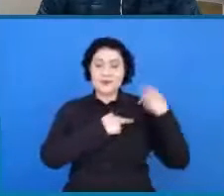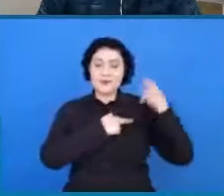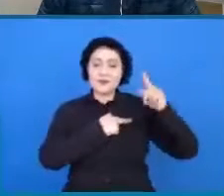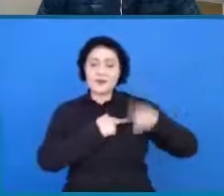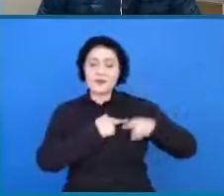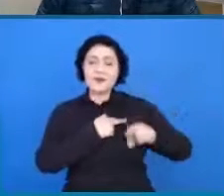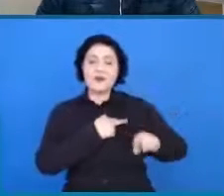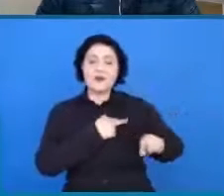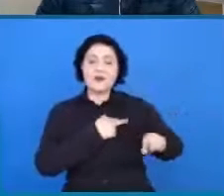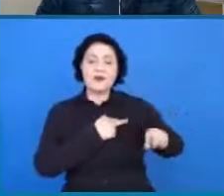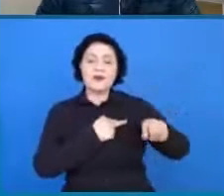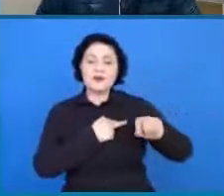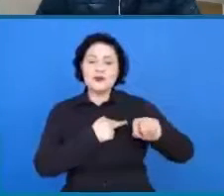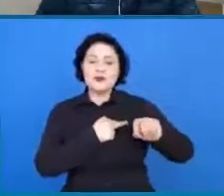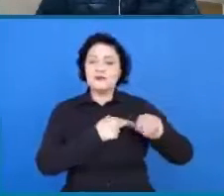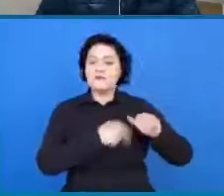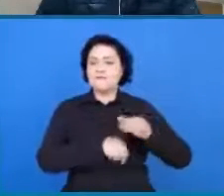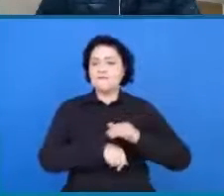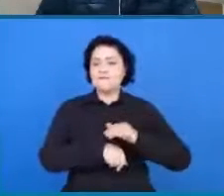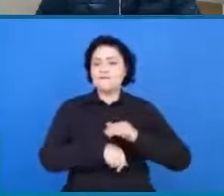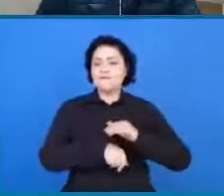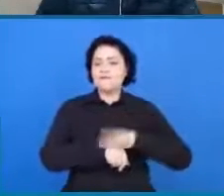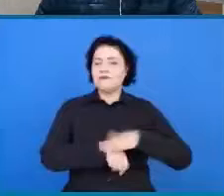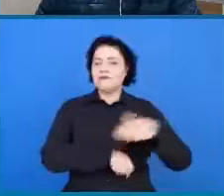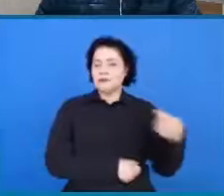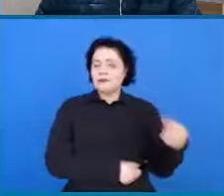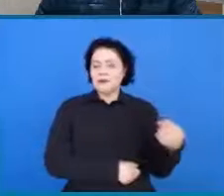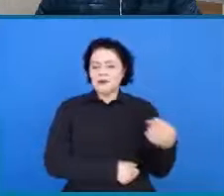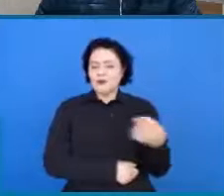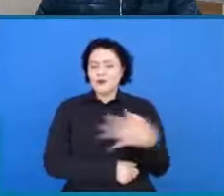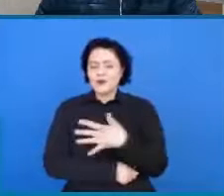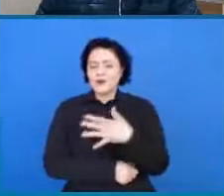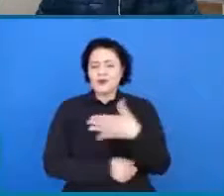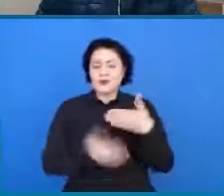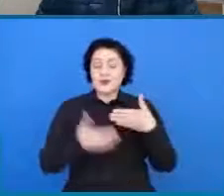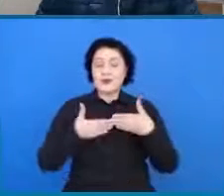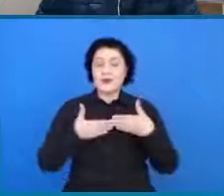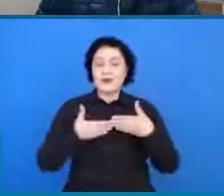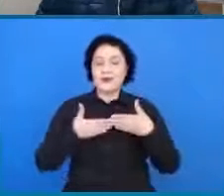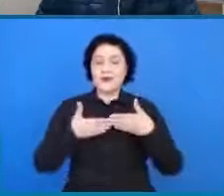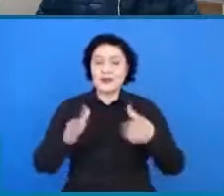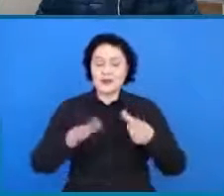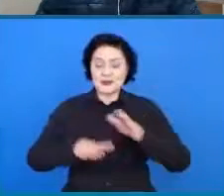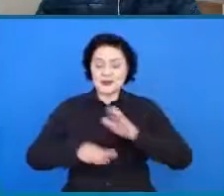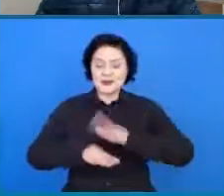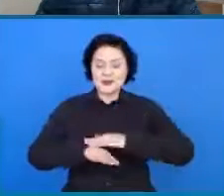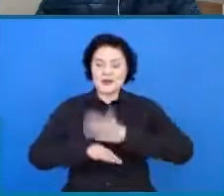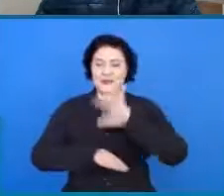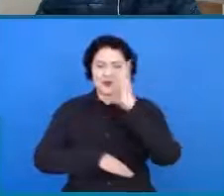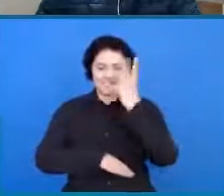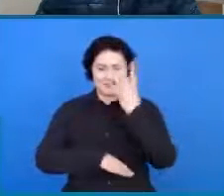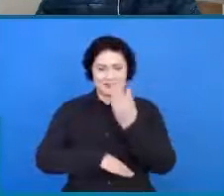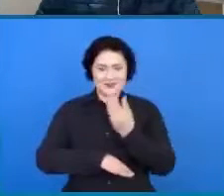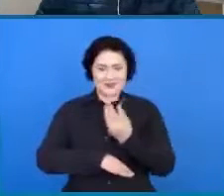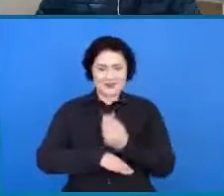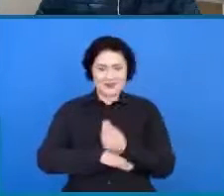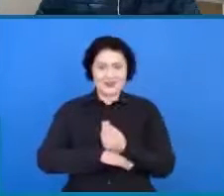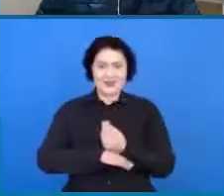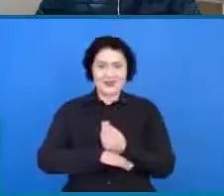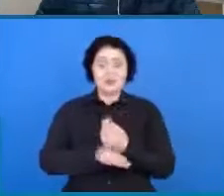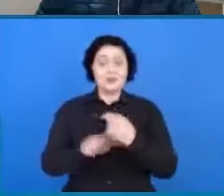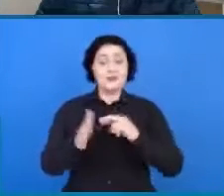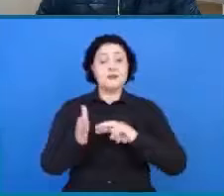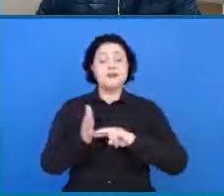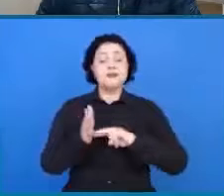pelo mais recente lançamento do Momento Espírita ou seja